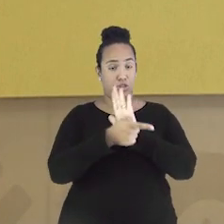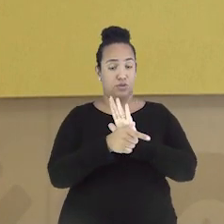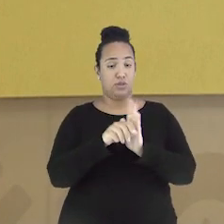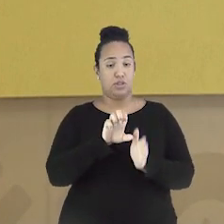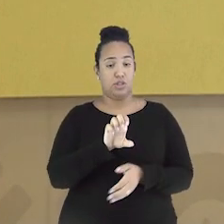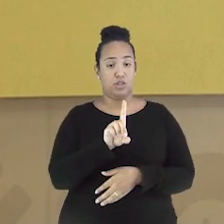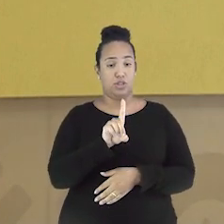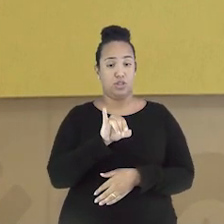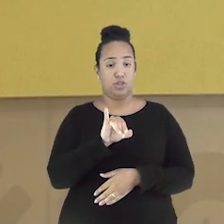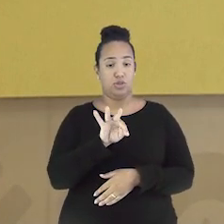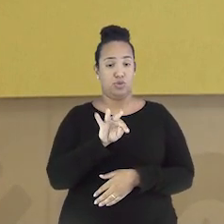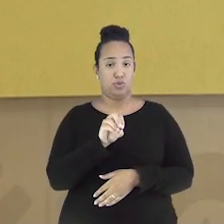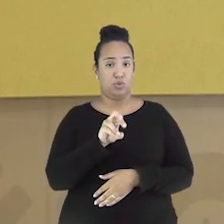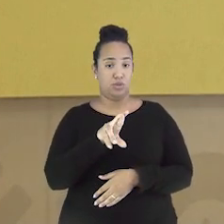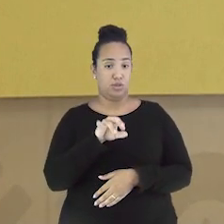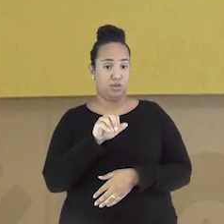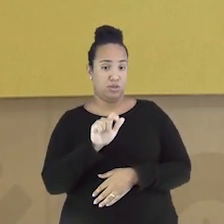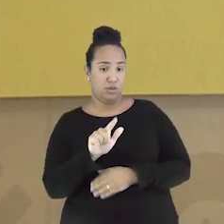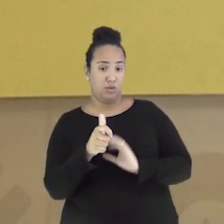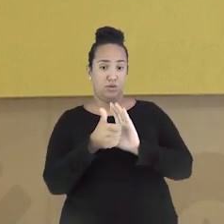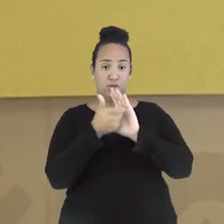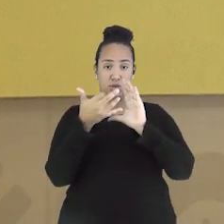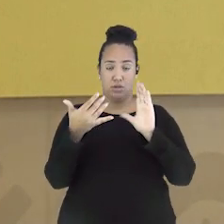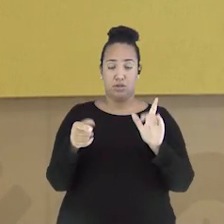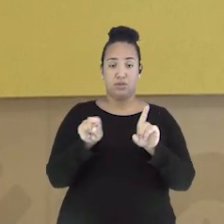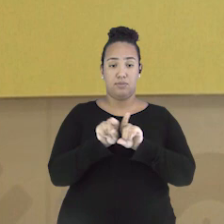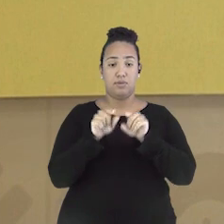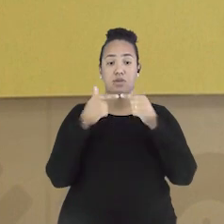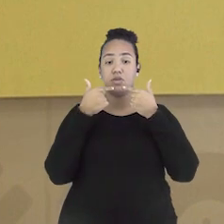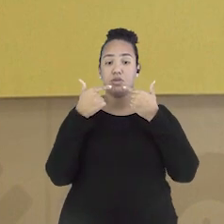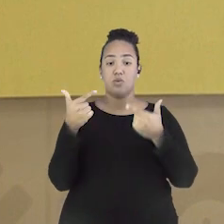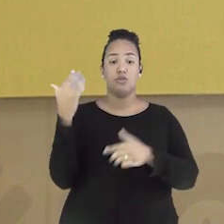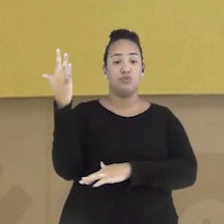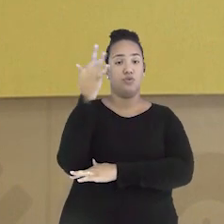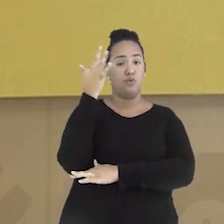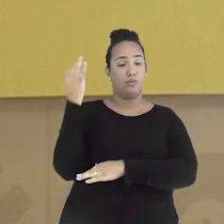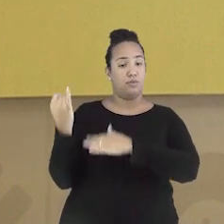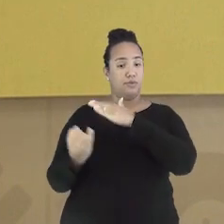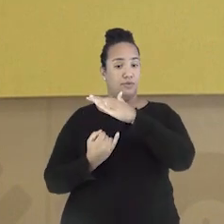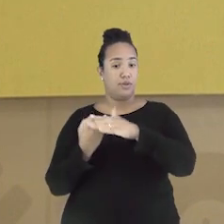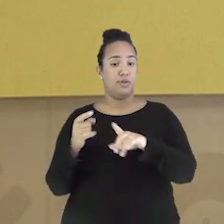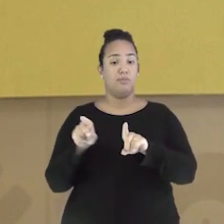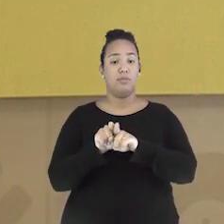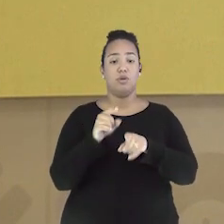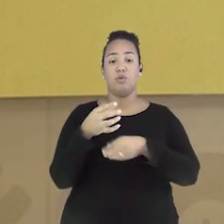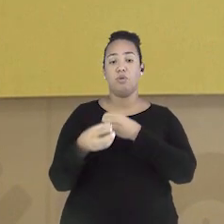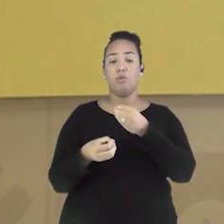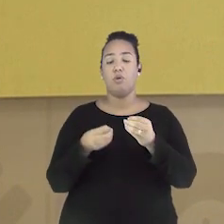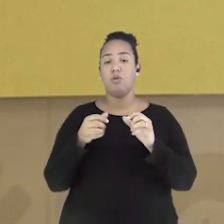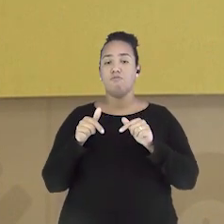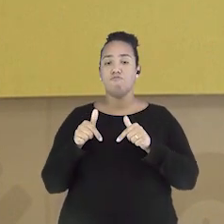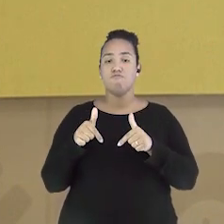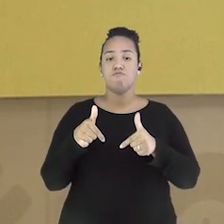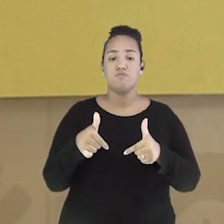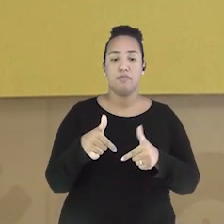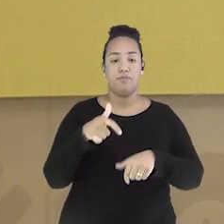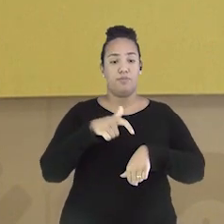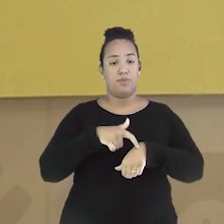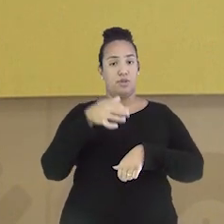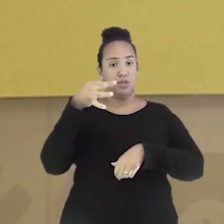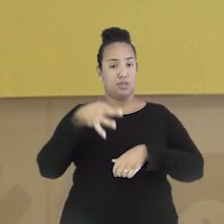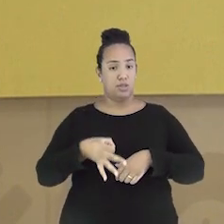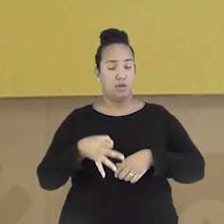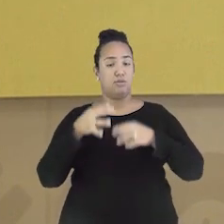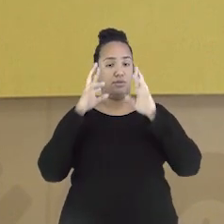gênero editorial e suas características, a norma culta e a norma coloquial, e como se posicionar de maneira correta